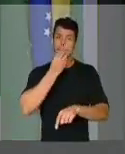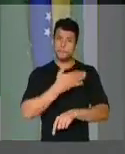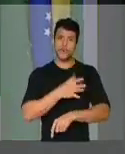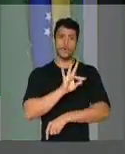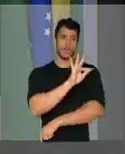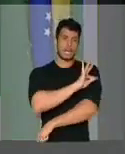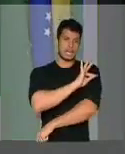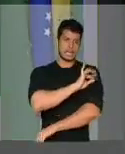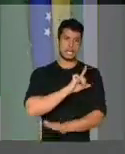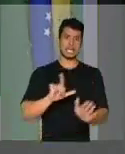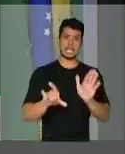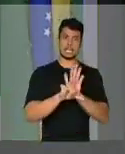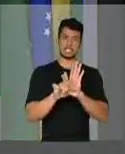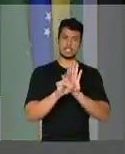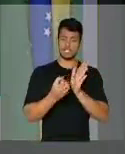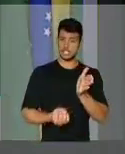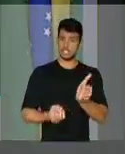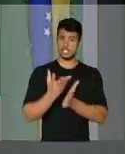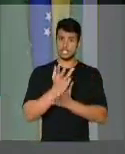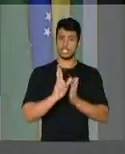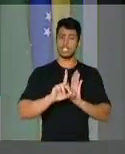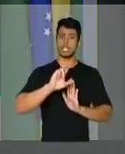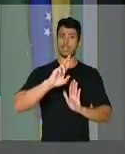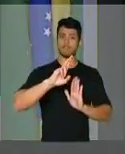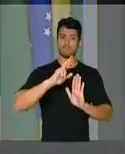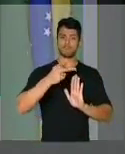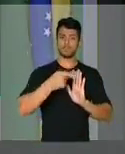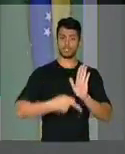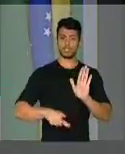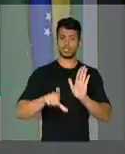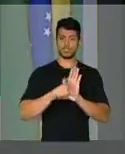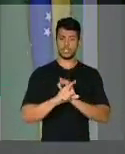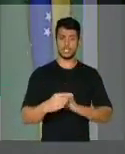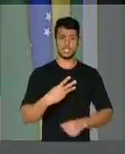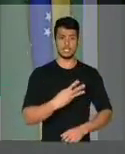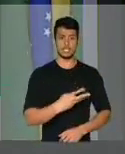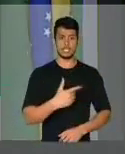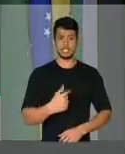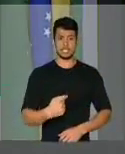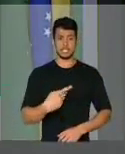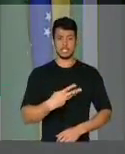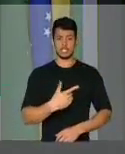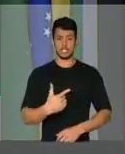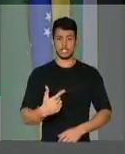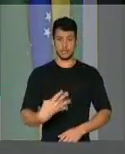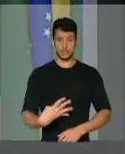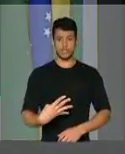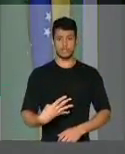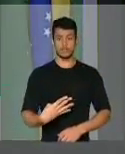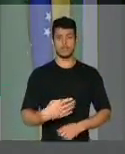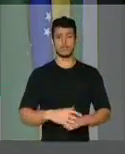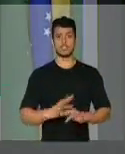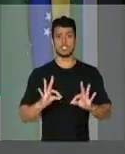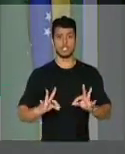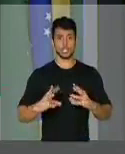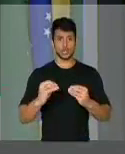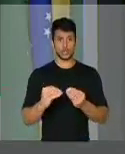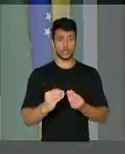técnica legislativa do projeto de lei 3734 de 2012 e de